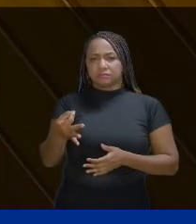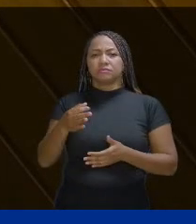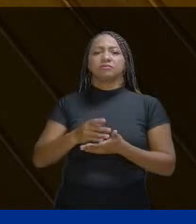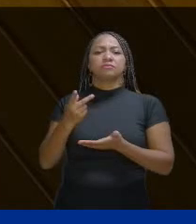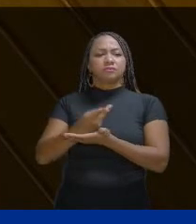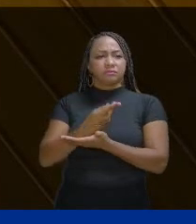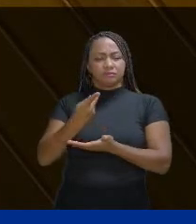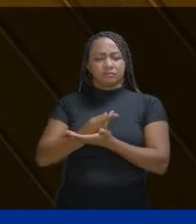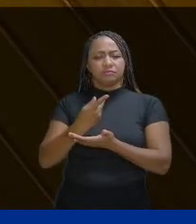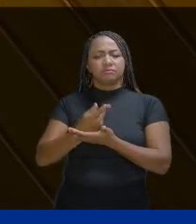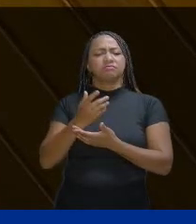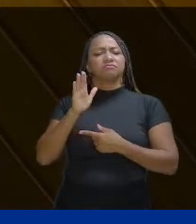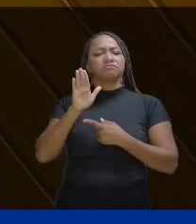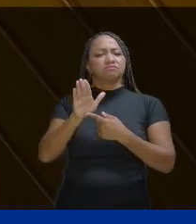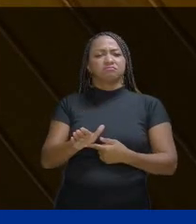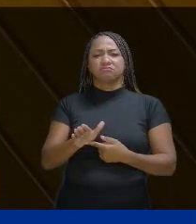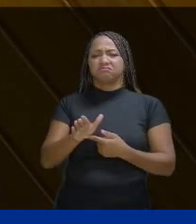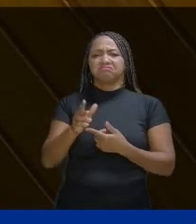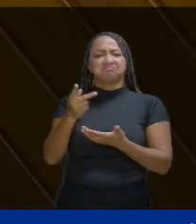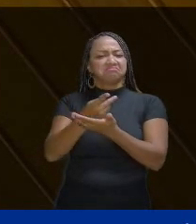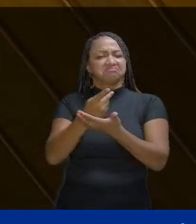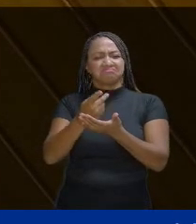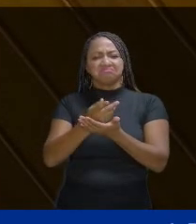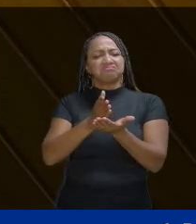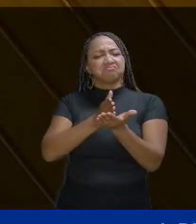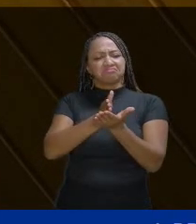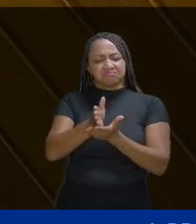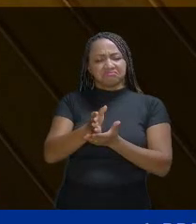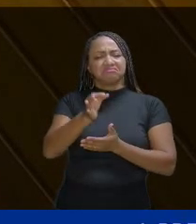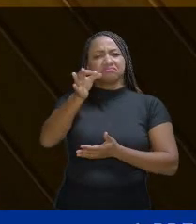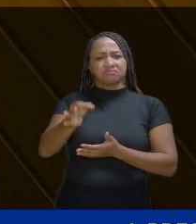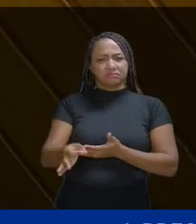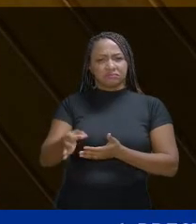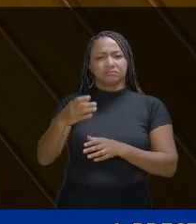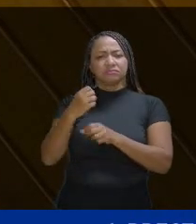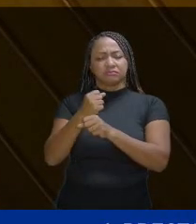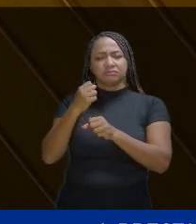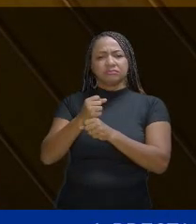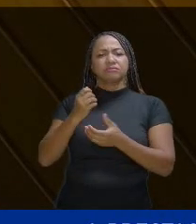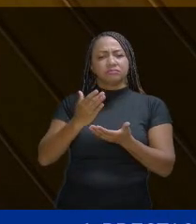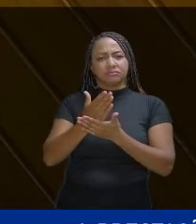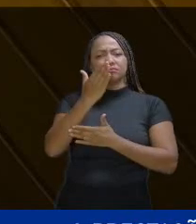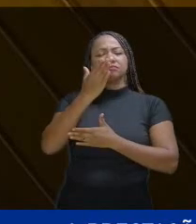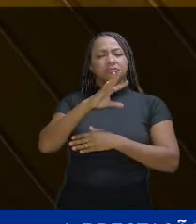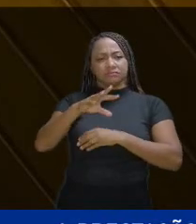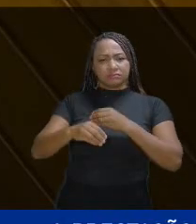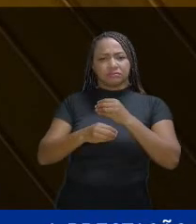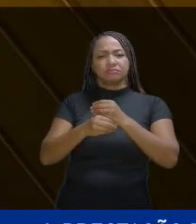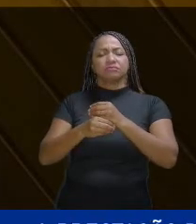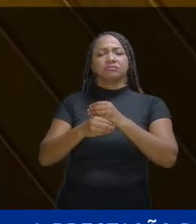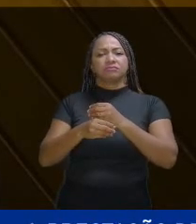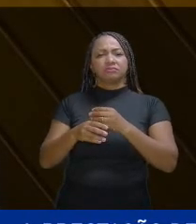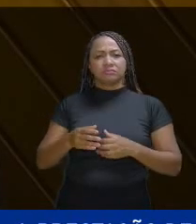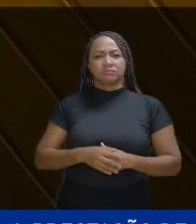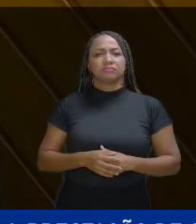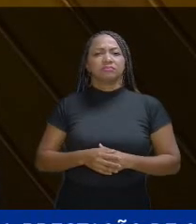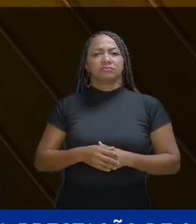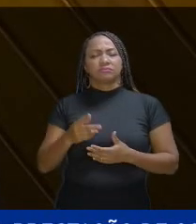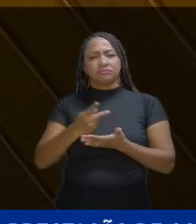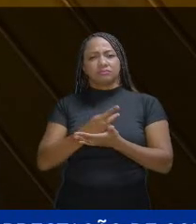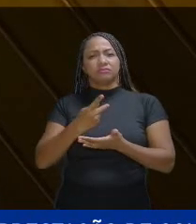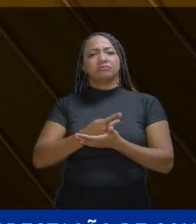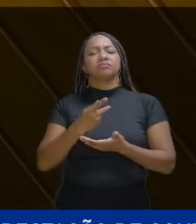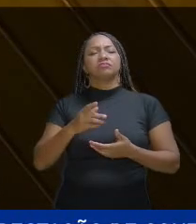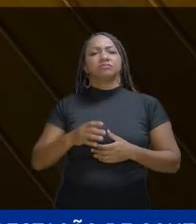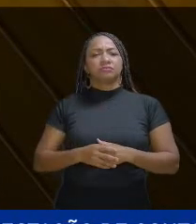falhas identificadas não comprometeram a regularidade das contas e sugeriu sua aprovação com ressalvas. As inconsistências remanescentes